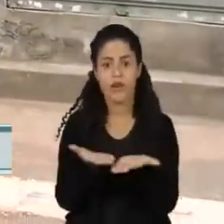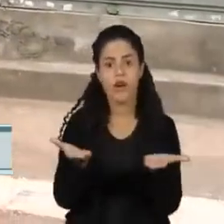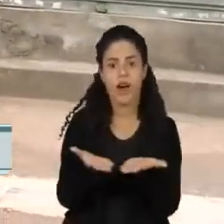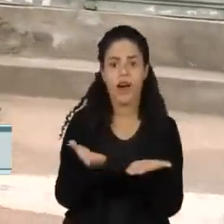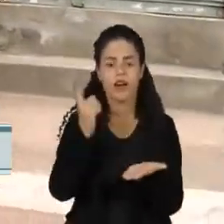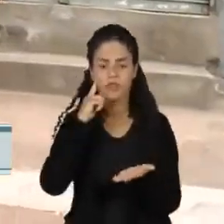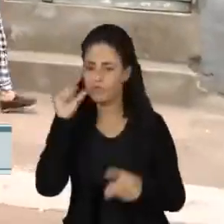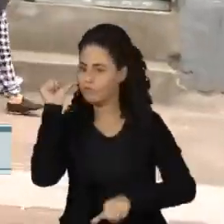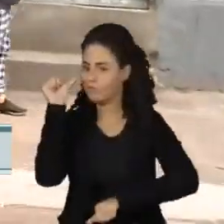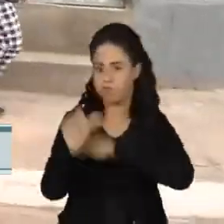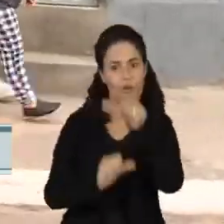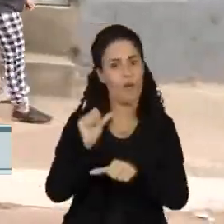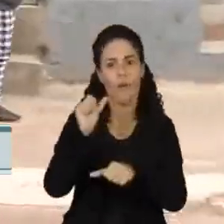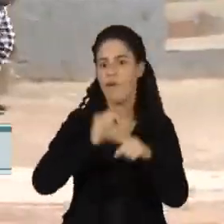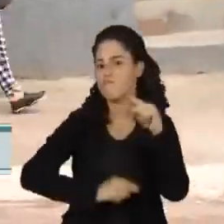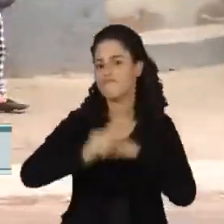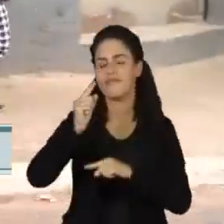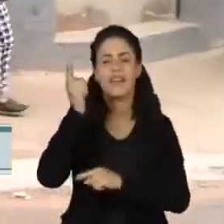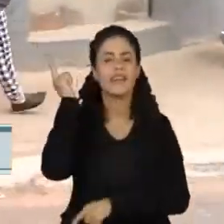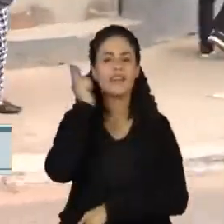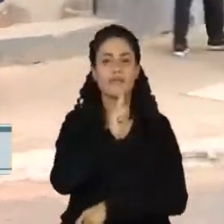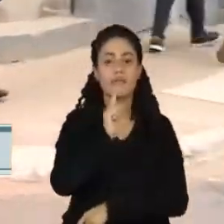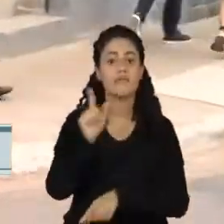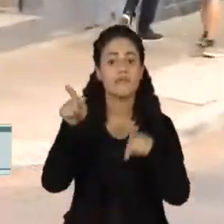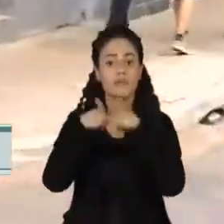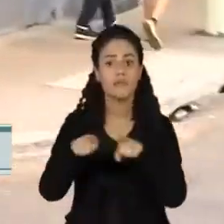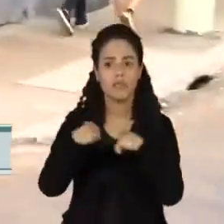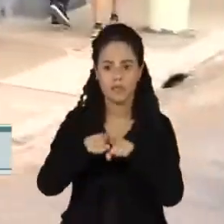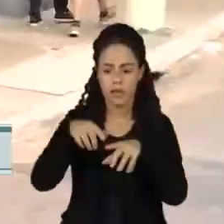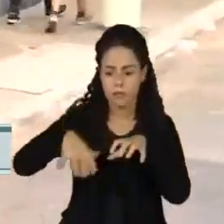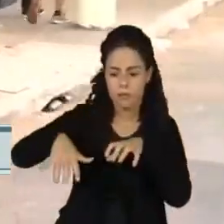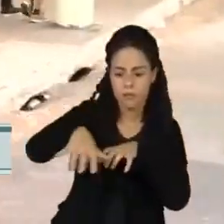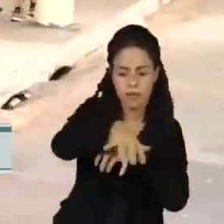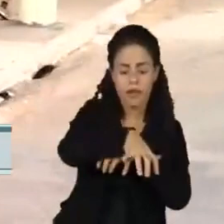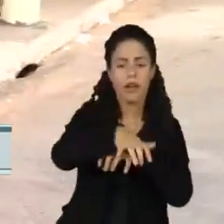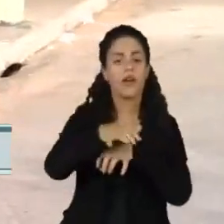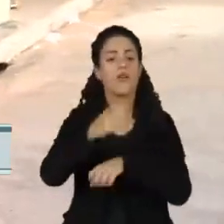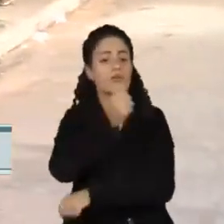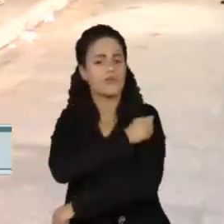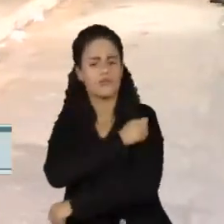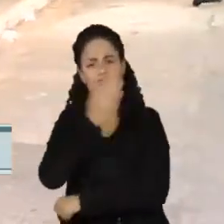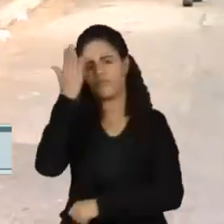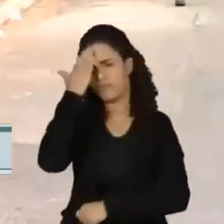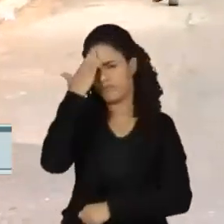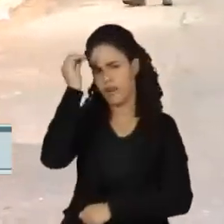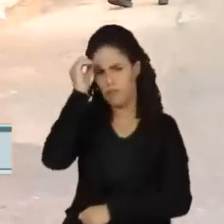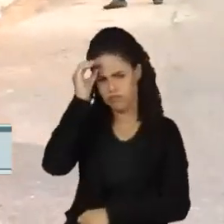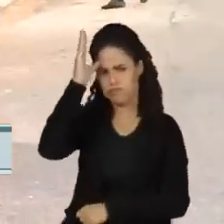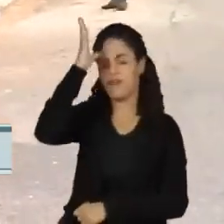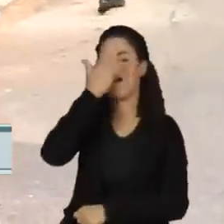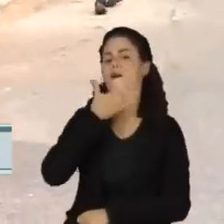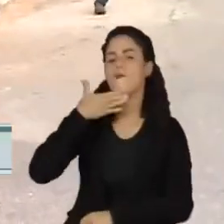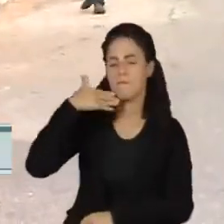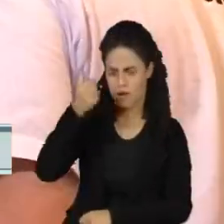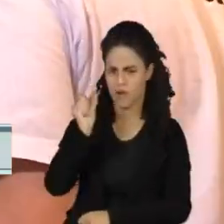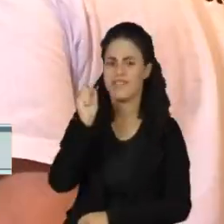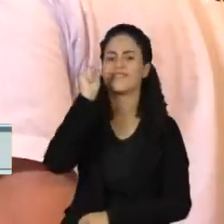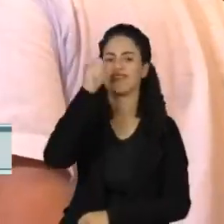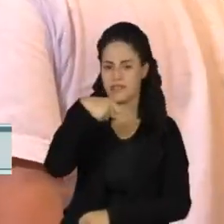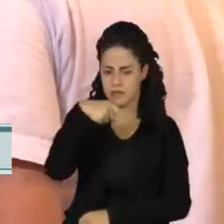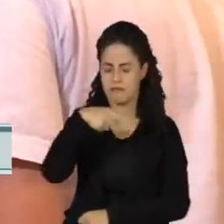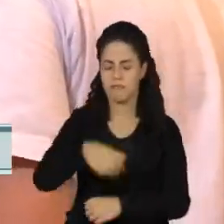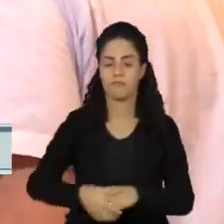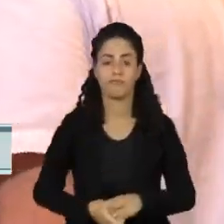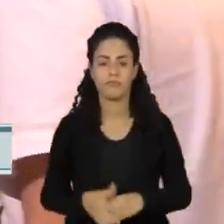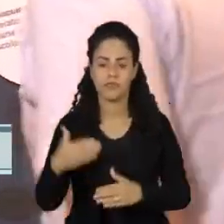uma revolução, da questão das áreas do saber. Os alunos, eles tiveram uma melhora bastante significativa. O